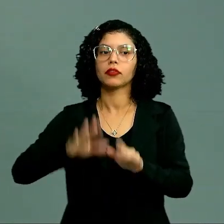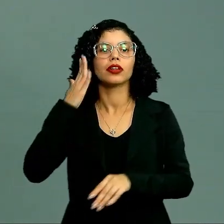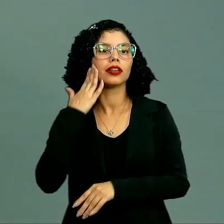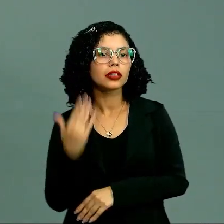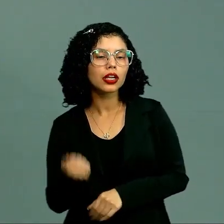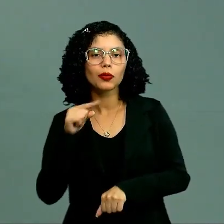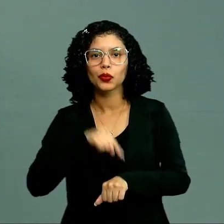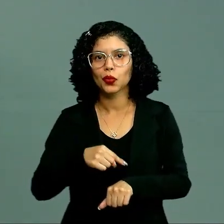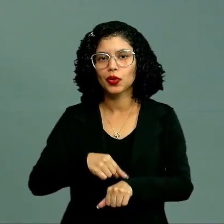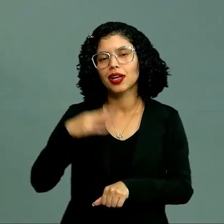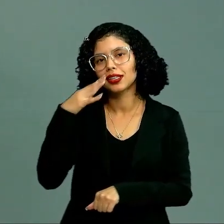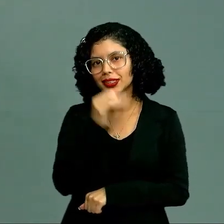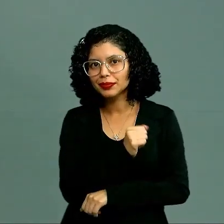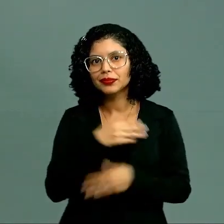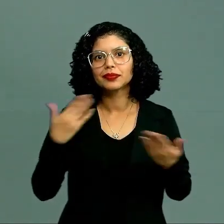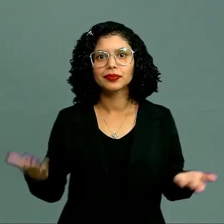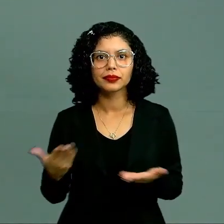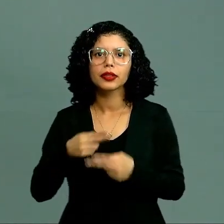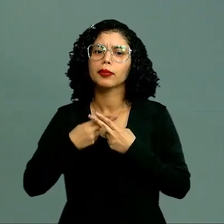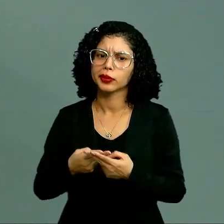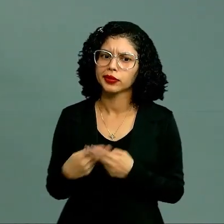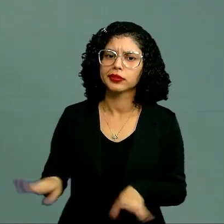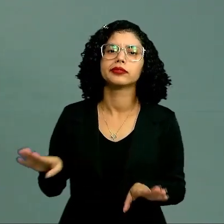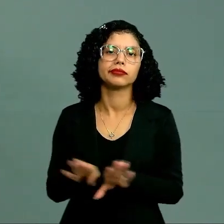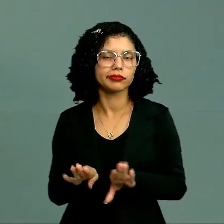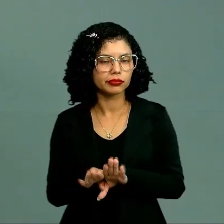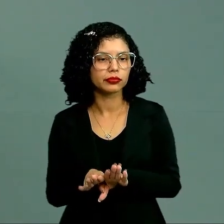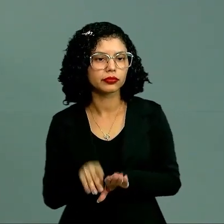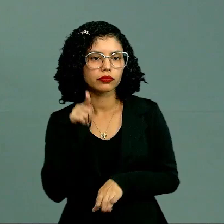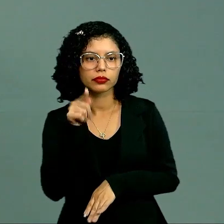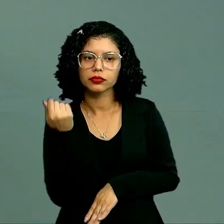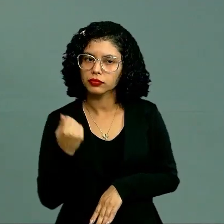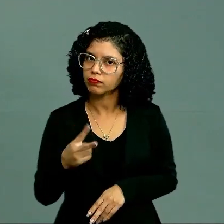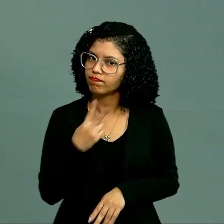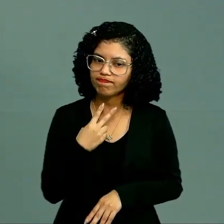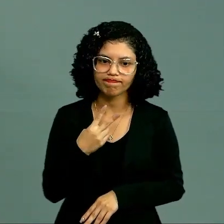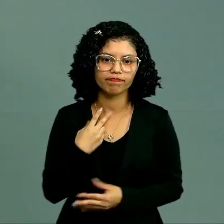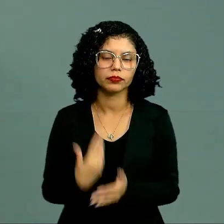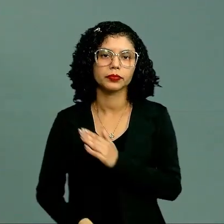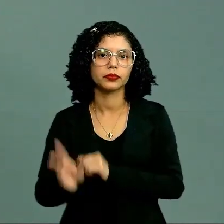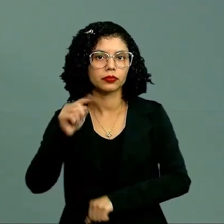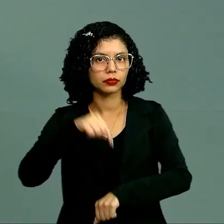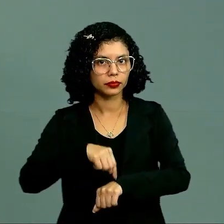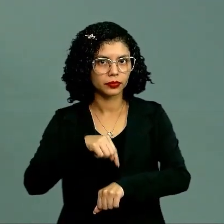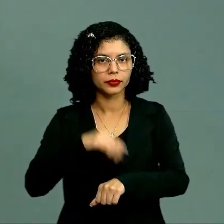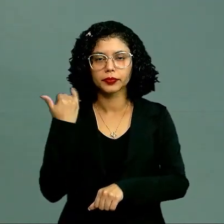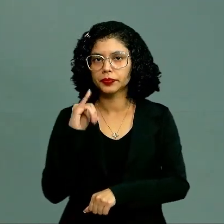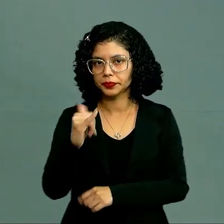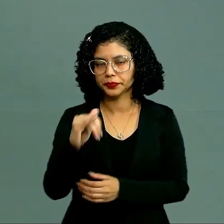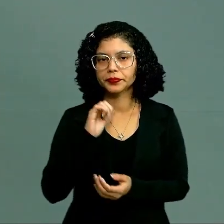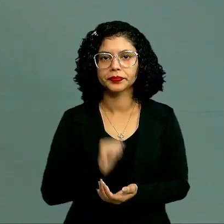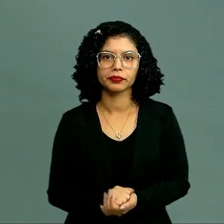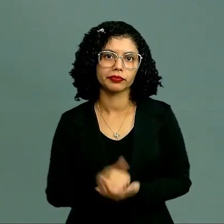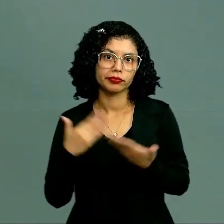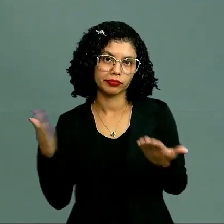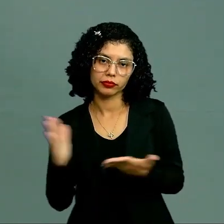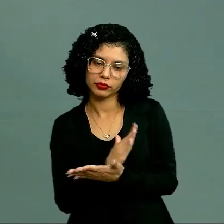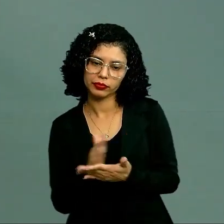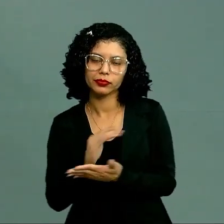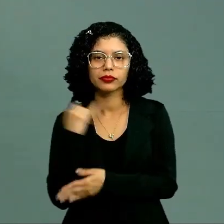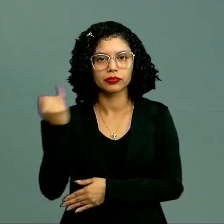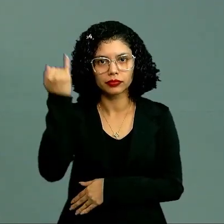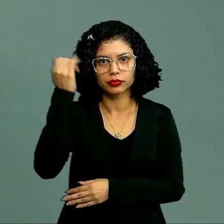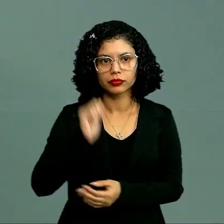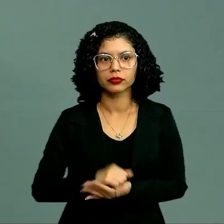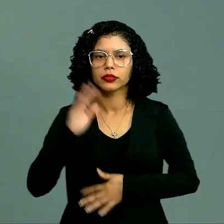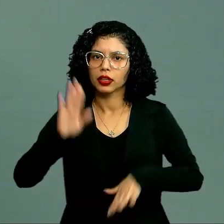que seu tempo é curto, a sua paciência também, então você não pode estar perdendo tempo e nem energia com algo que não seja tão